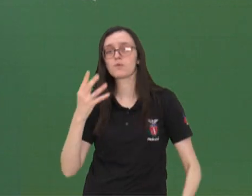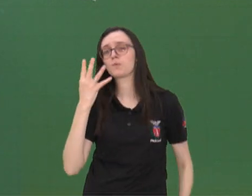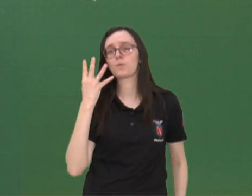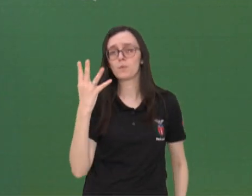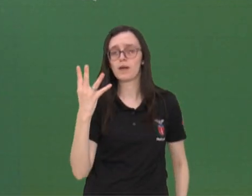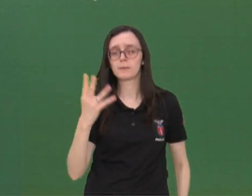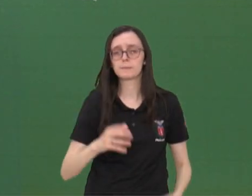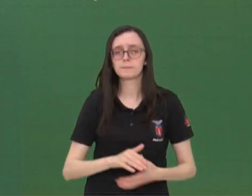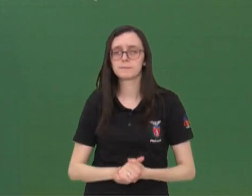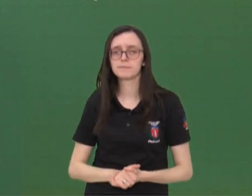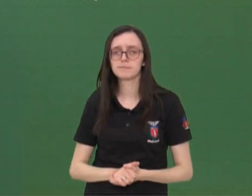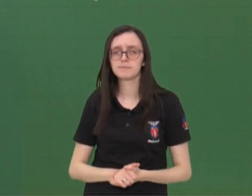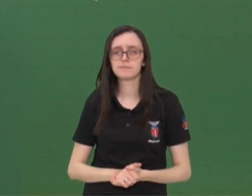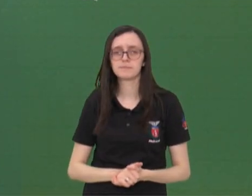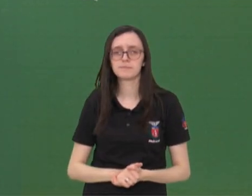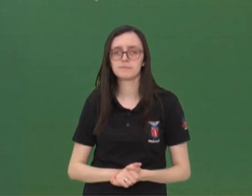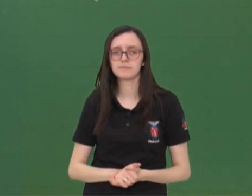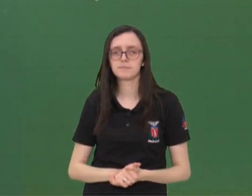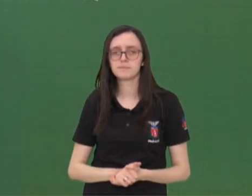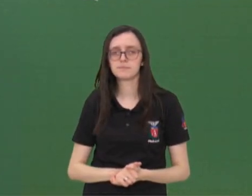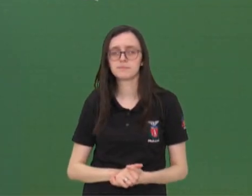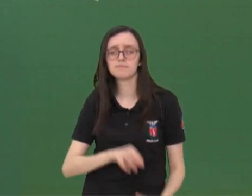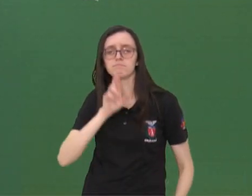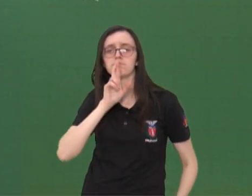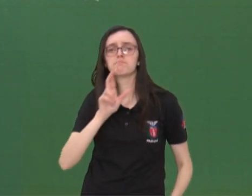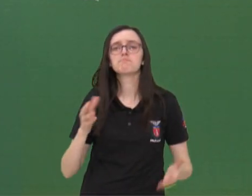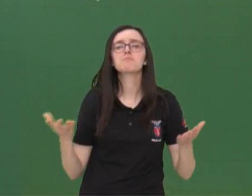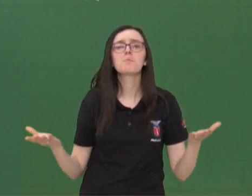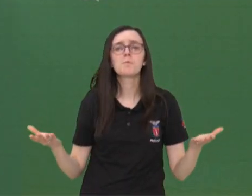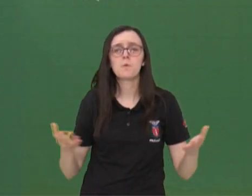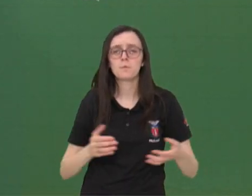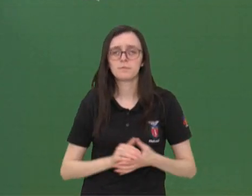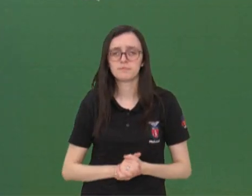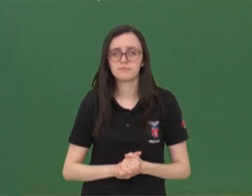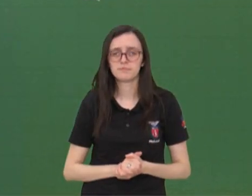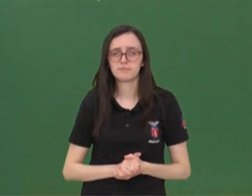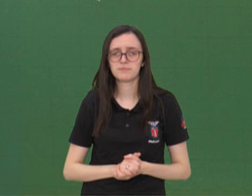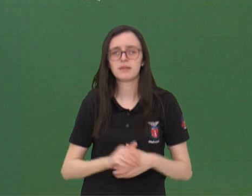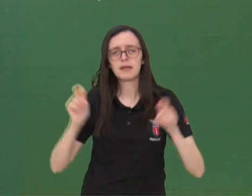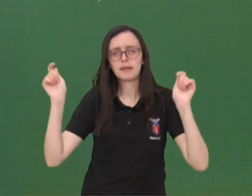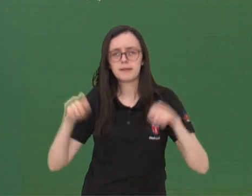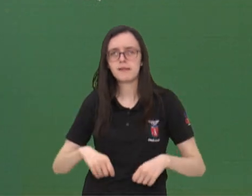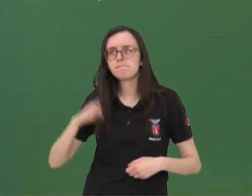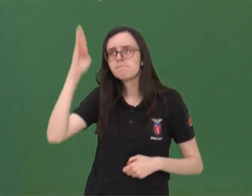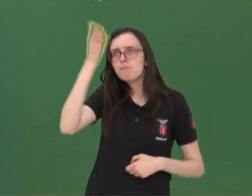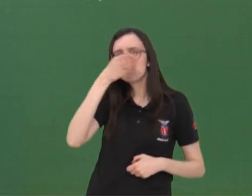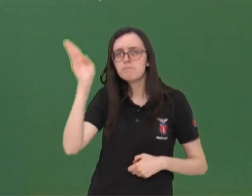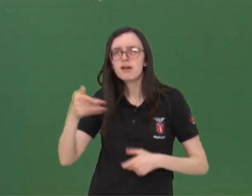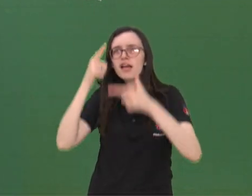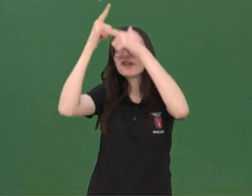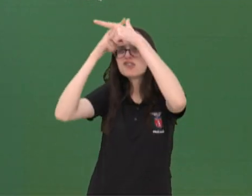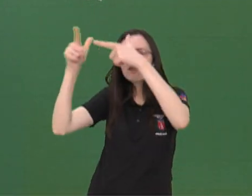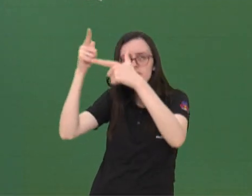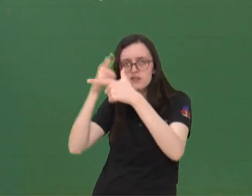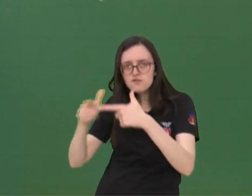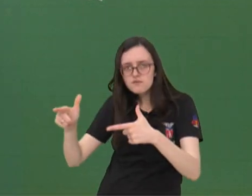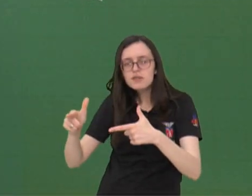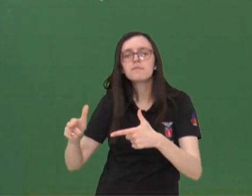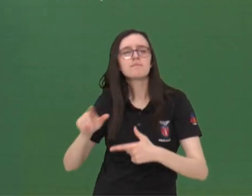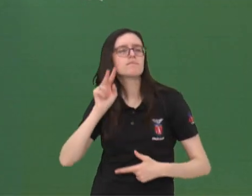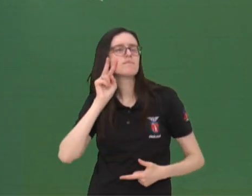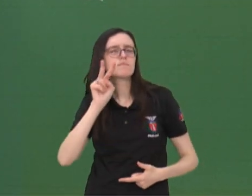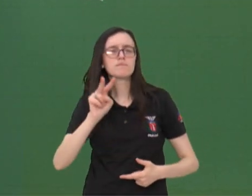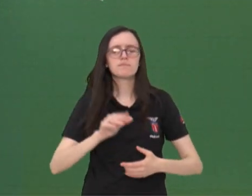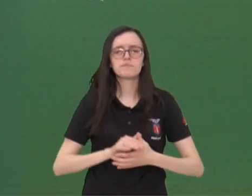4. 18 dividido por 4, dá para simplificar. 18 e 4 por